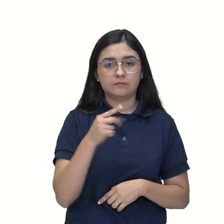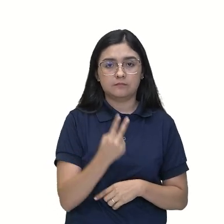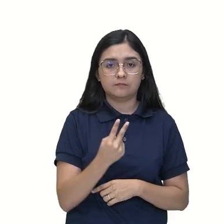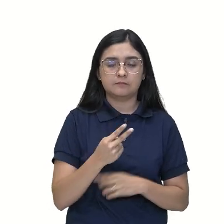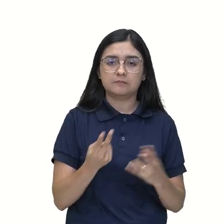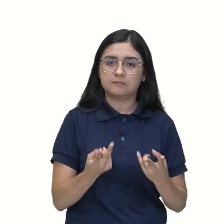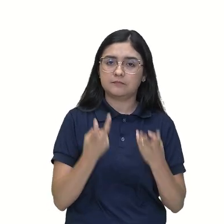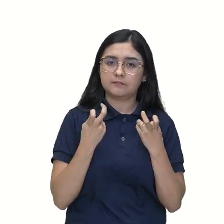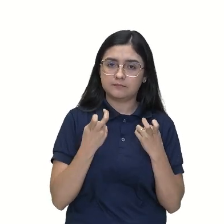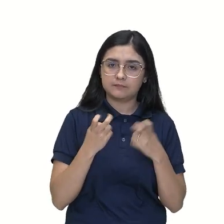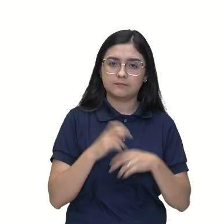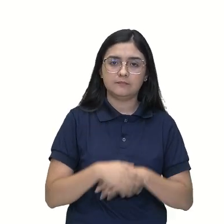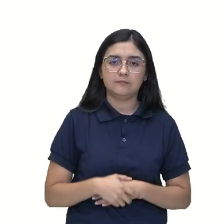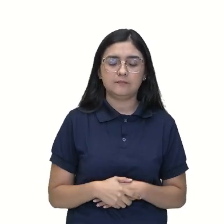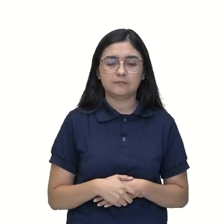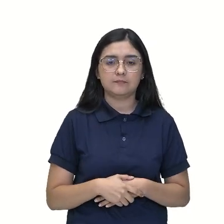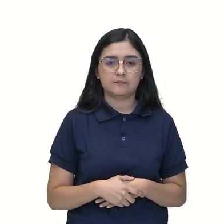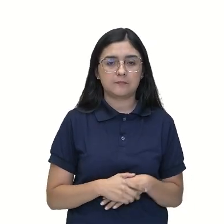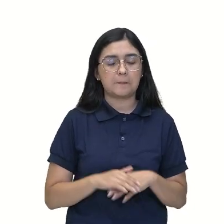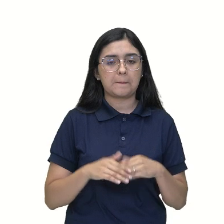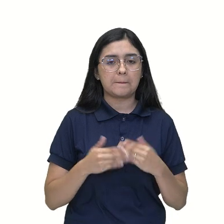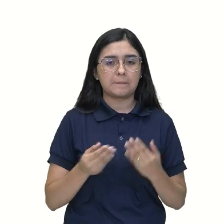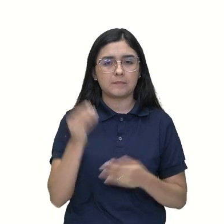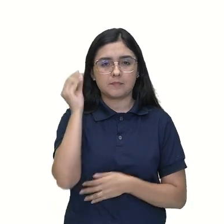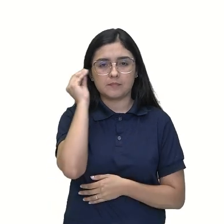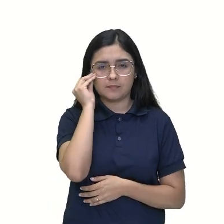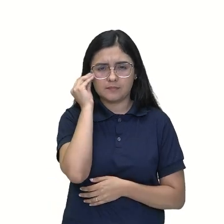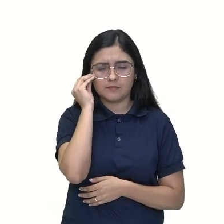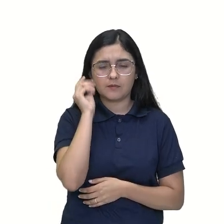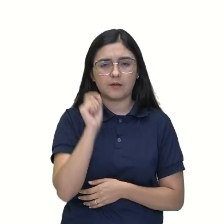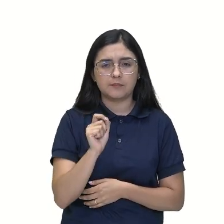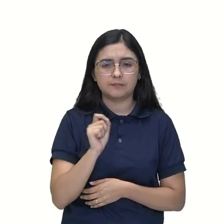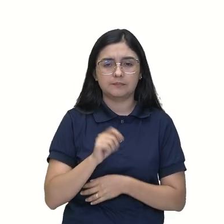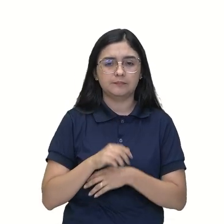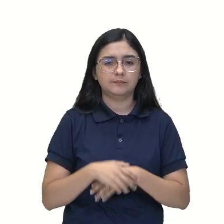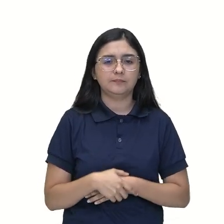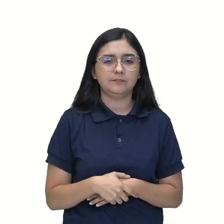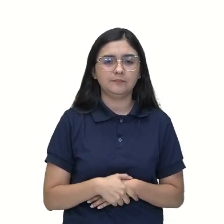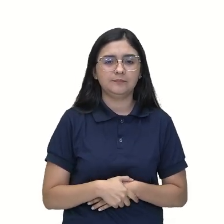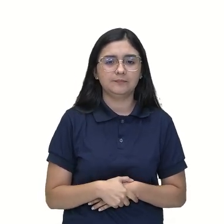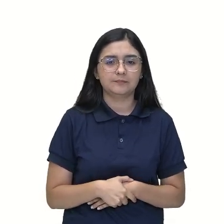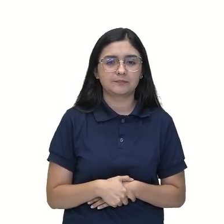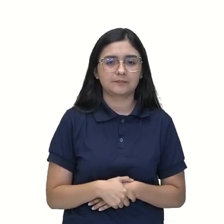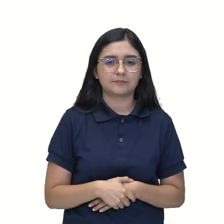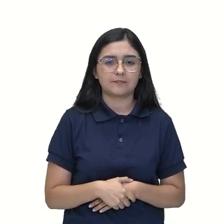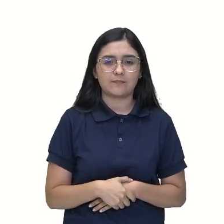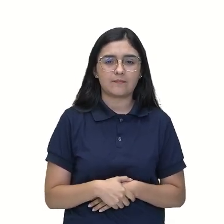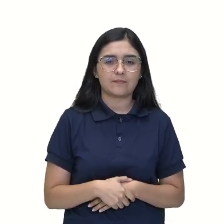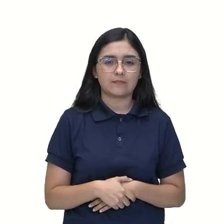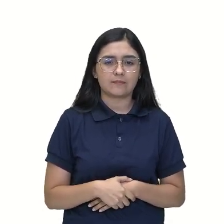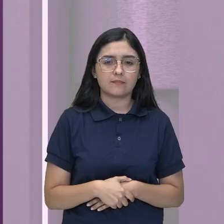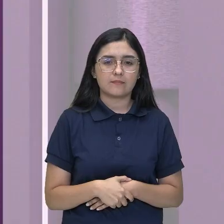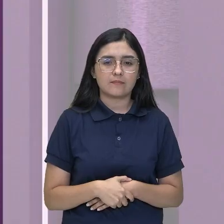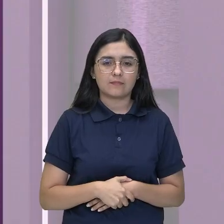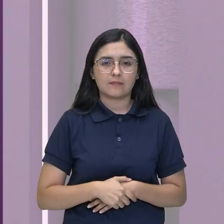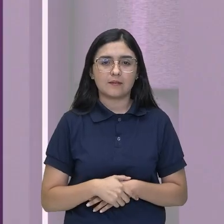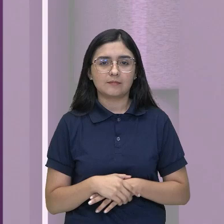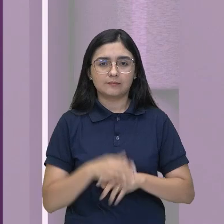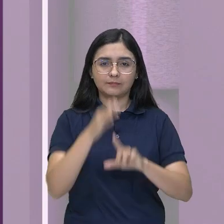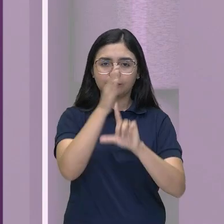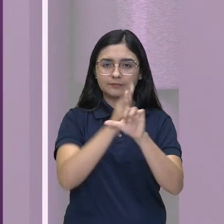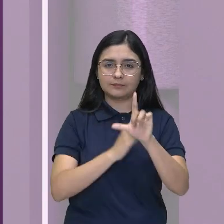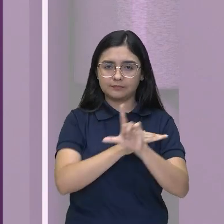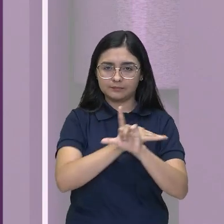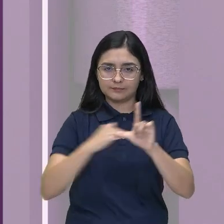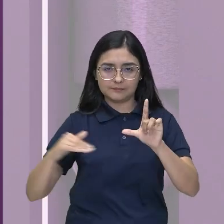Perceberam? Então, observem, vamos lá, do início, né? Eu tenho um plano cartesiano, o